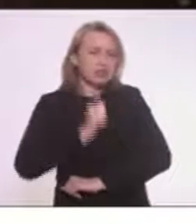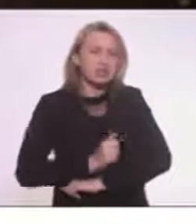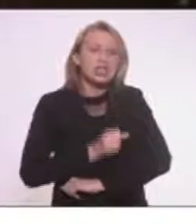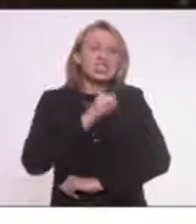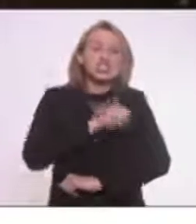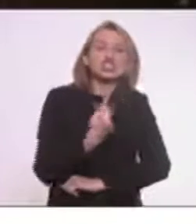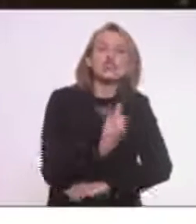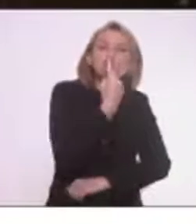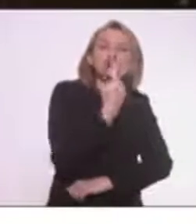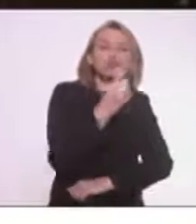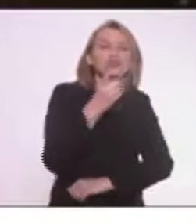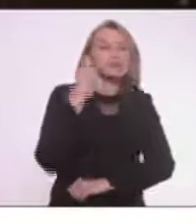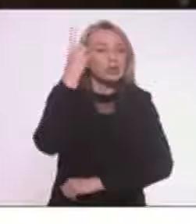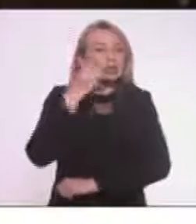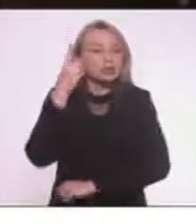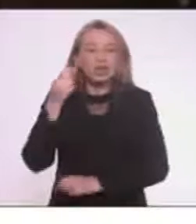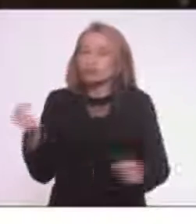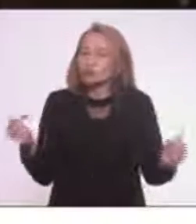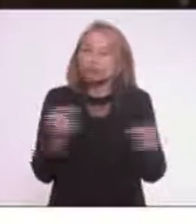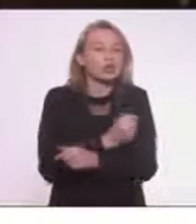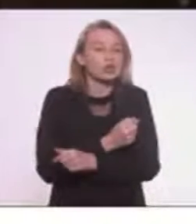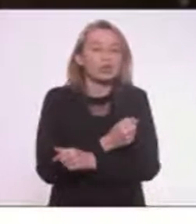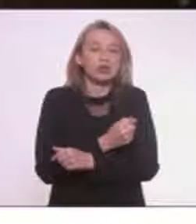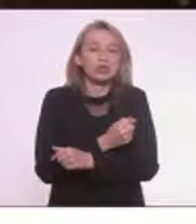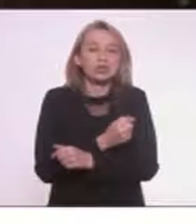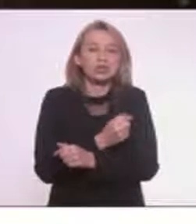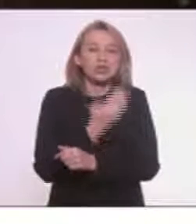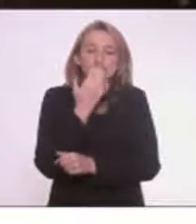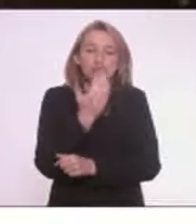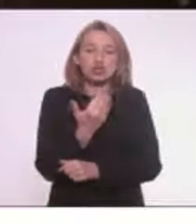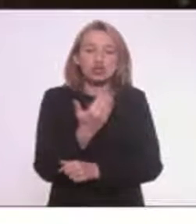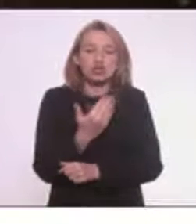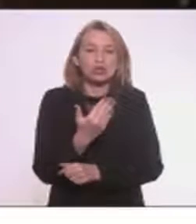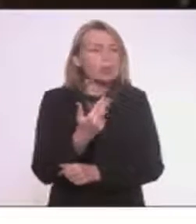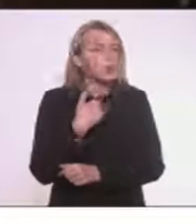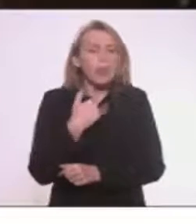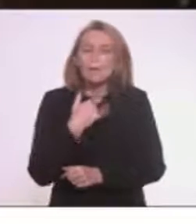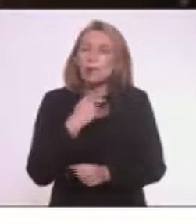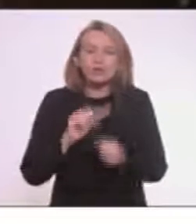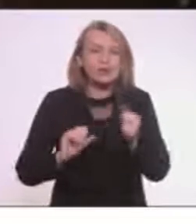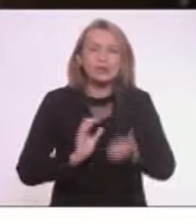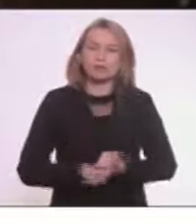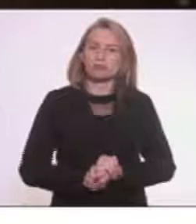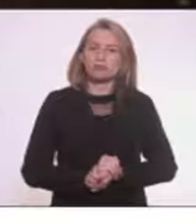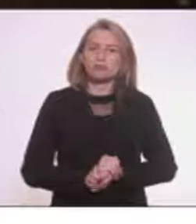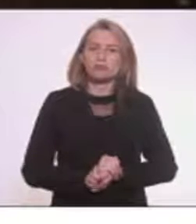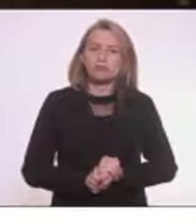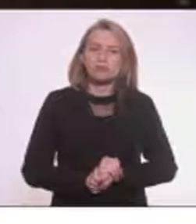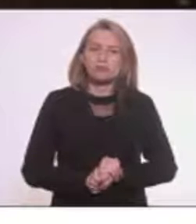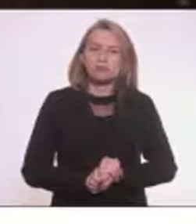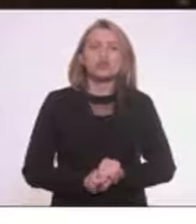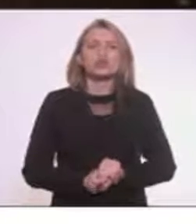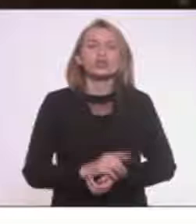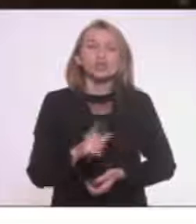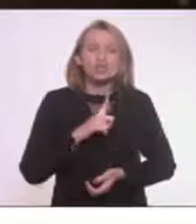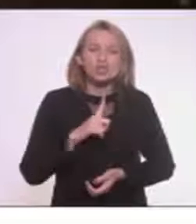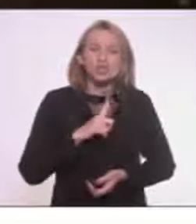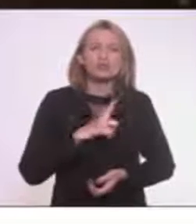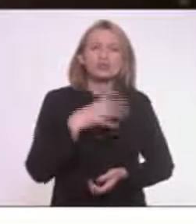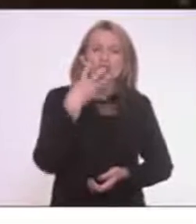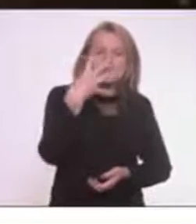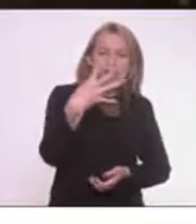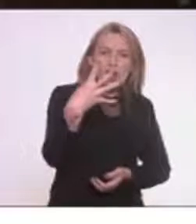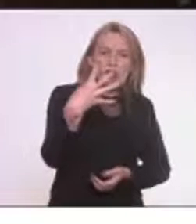um deputado diz que não acorda um encaminhamento desse tipo, não pode ser feito. E nós temos pelo menos